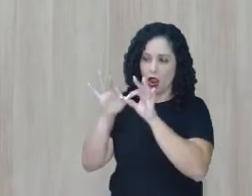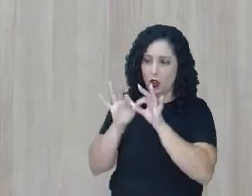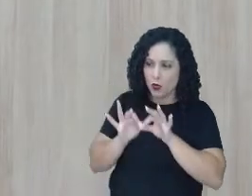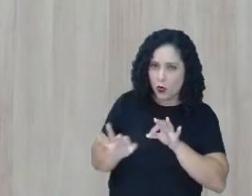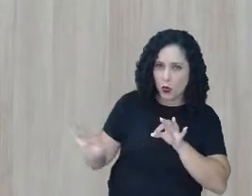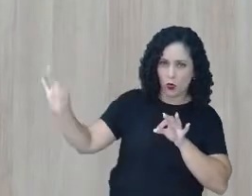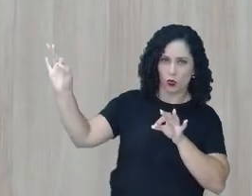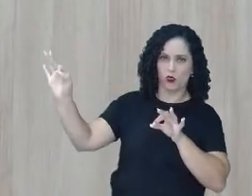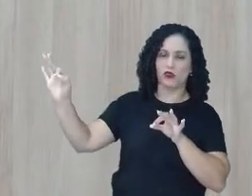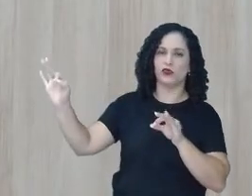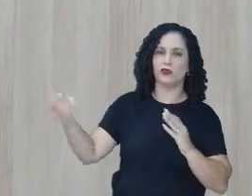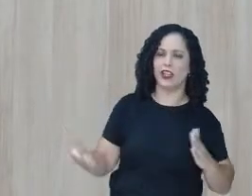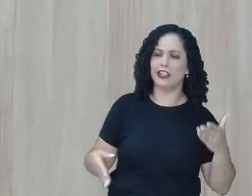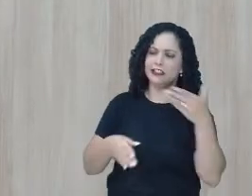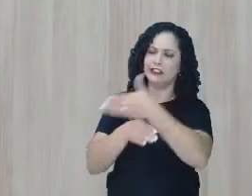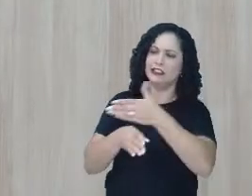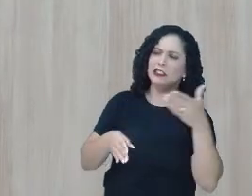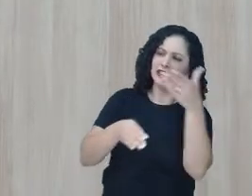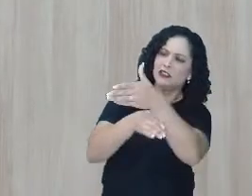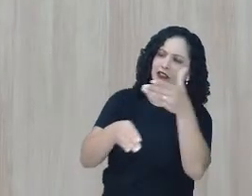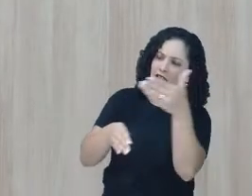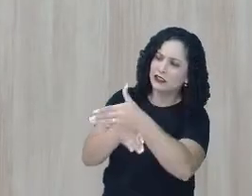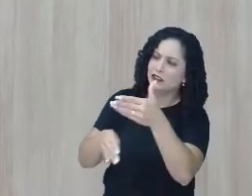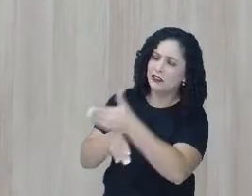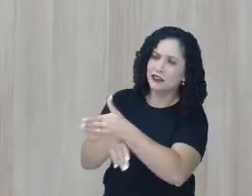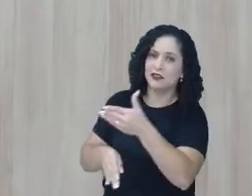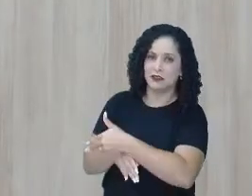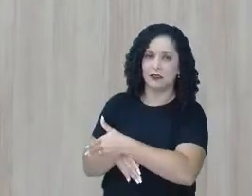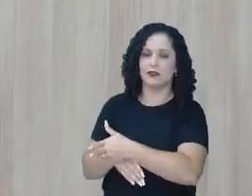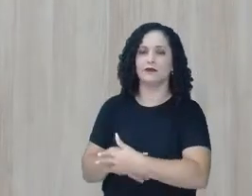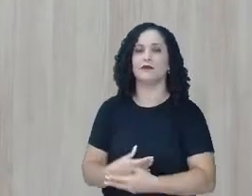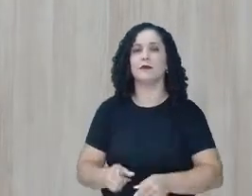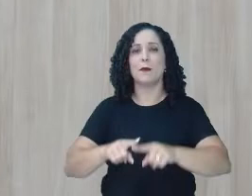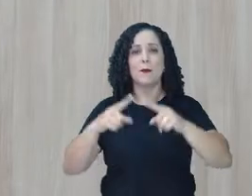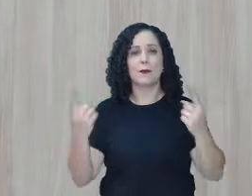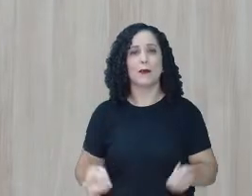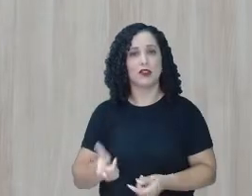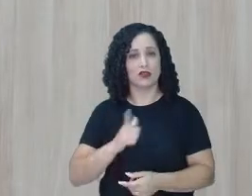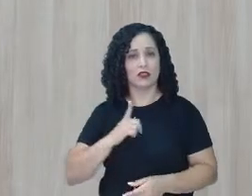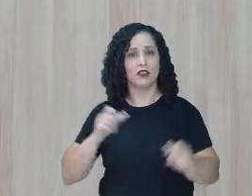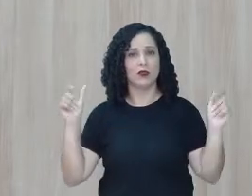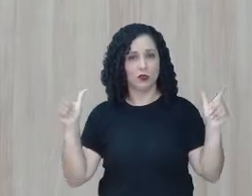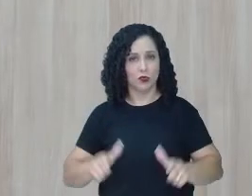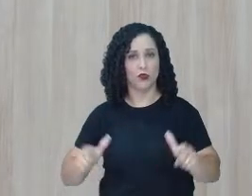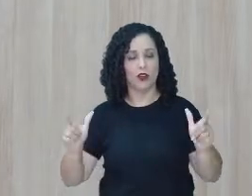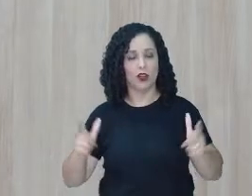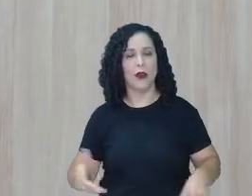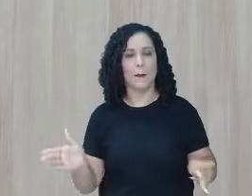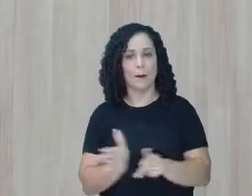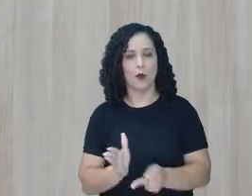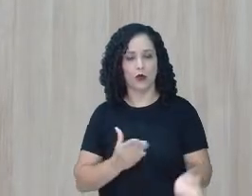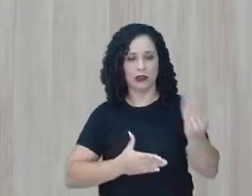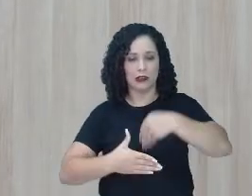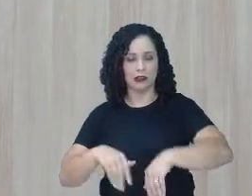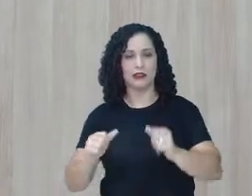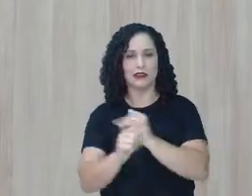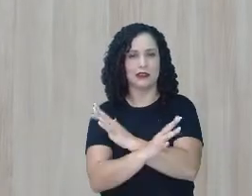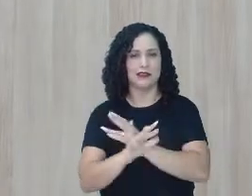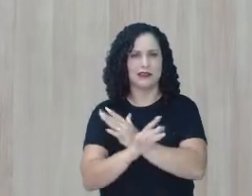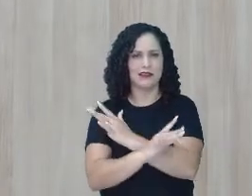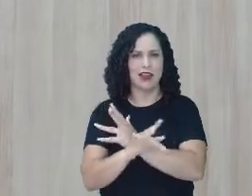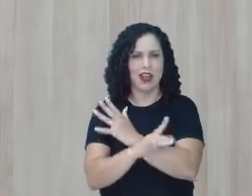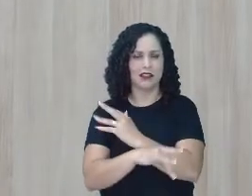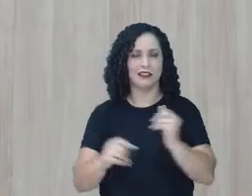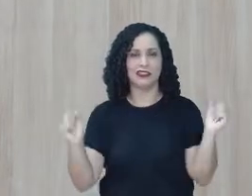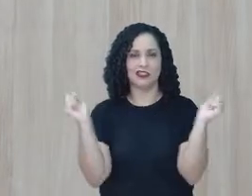dos centros urbanos e das fazendas, dos engenhos, enfim. Mas também existia quilombo urbano dentro da cidade, né? Lugares onde as pessoas